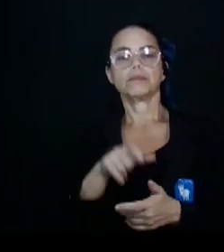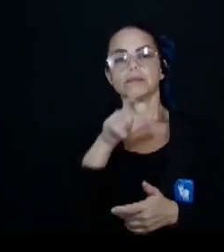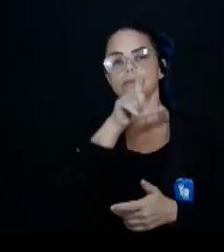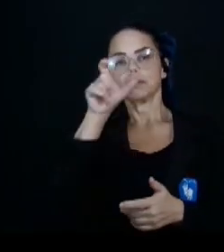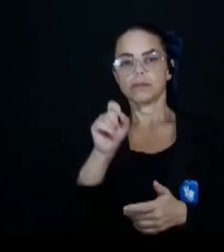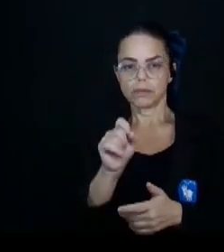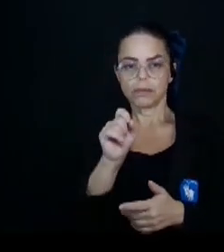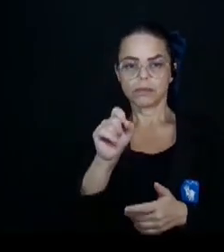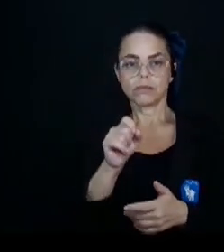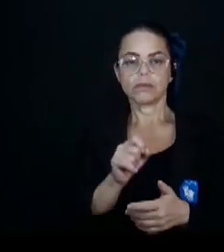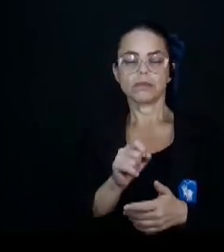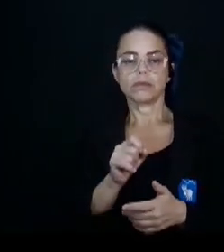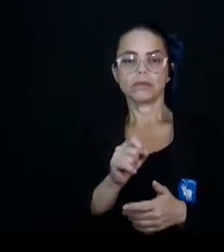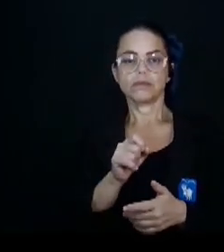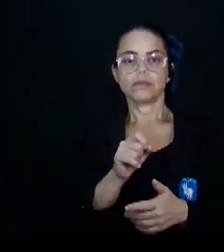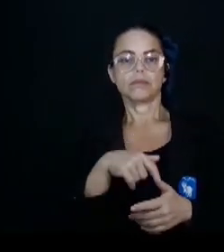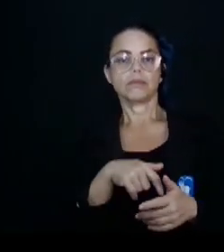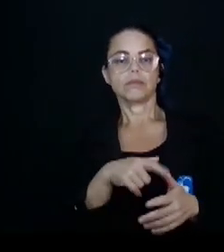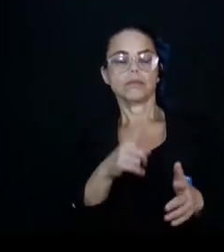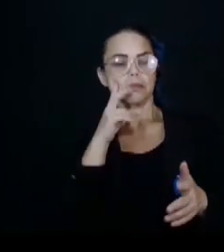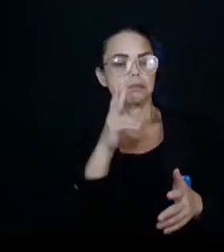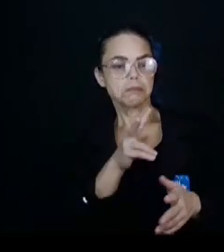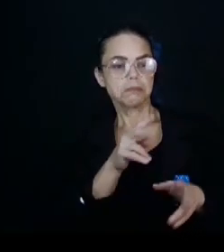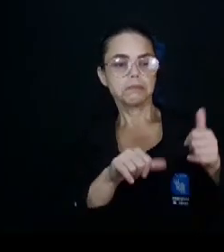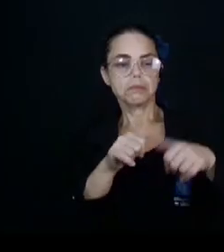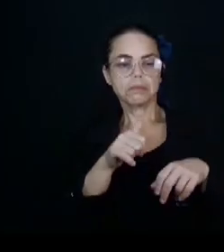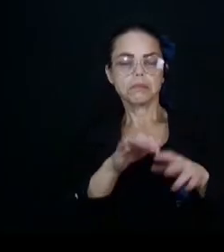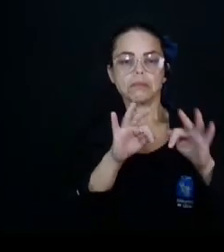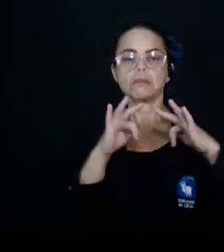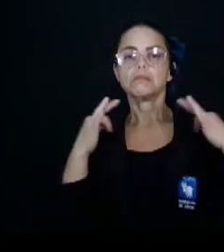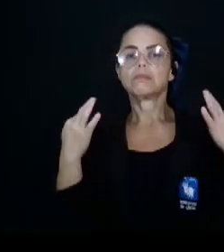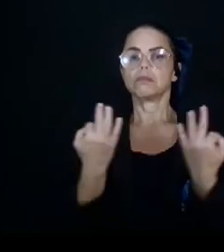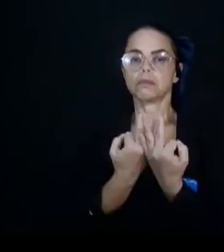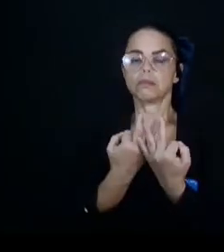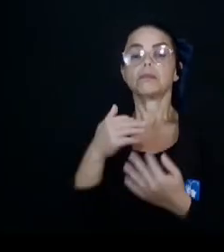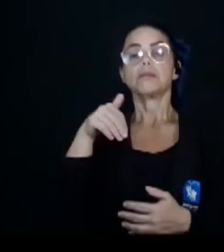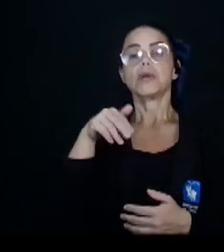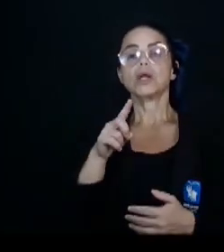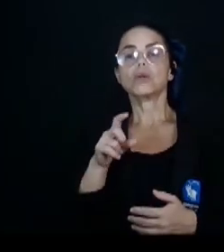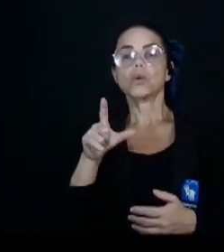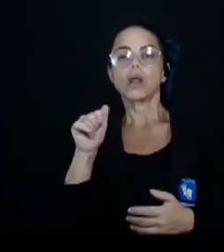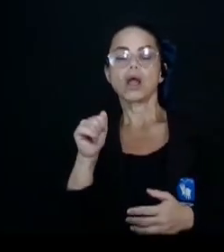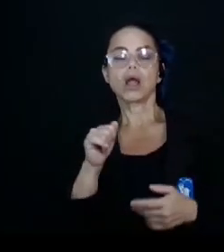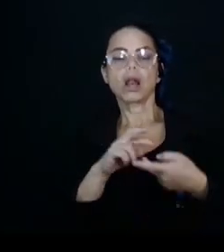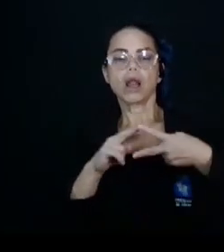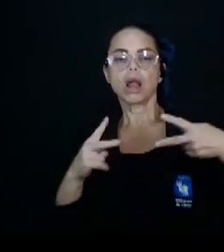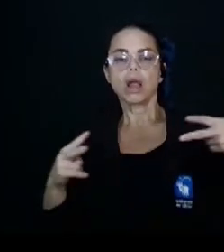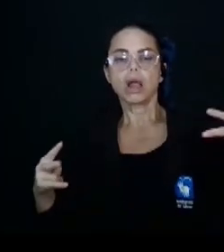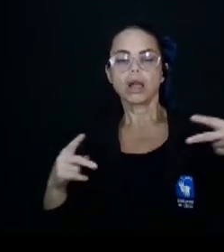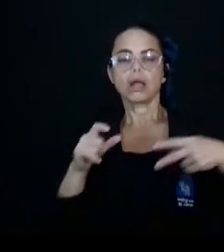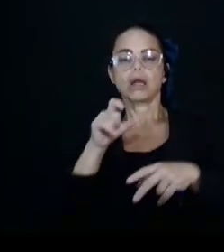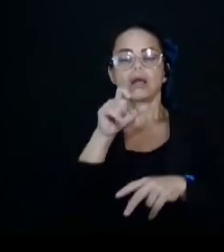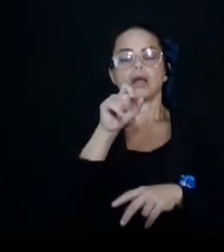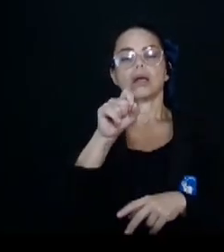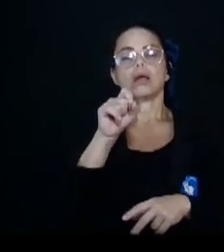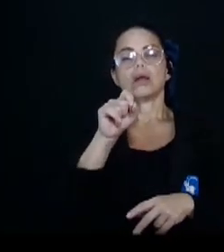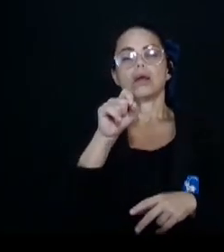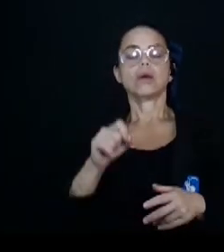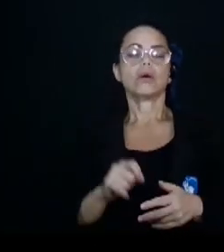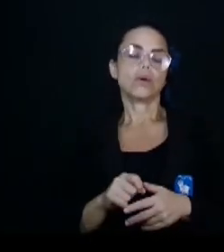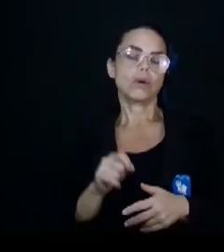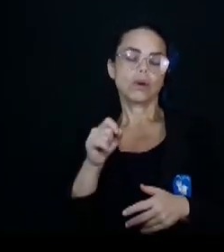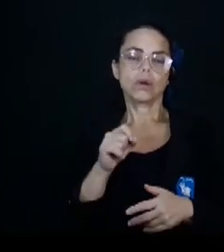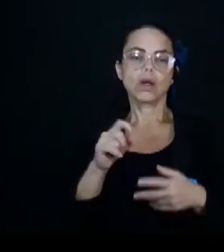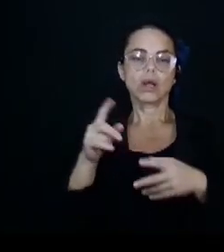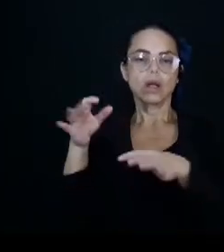primeiro visto ali a questão da família, né? Da genética. Como que funciona na prática esse